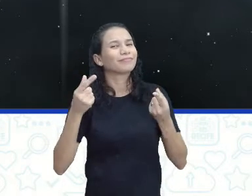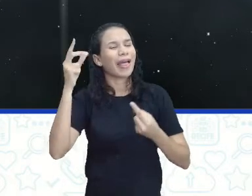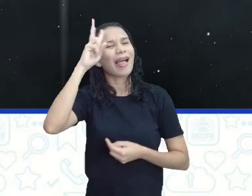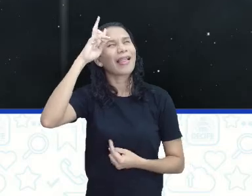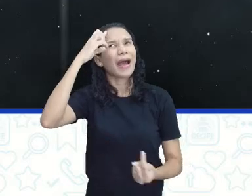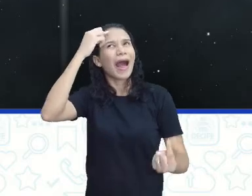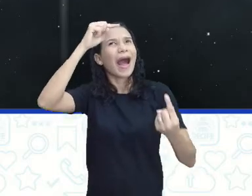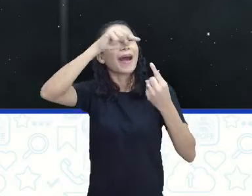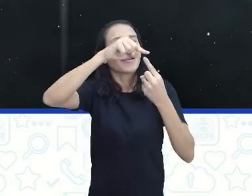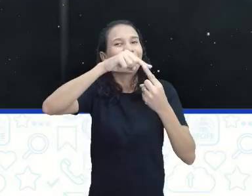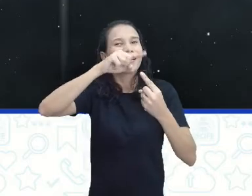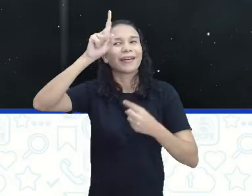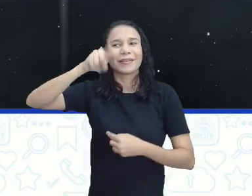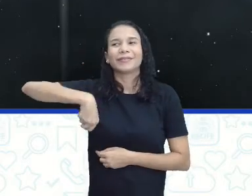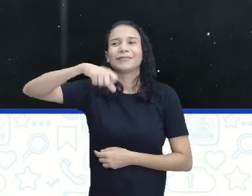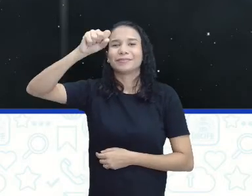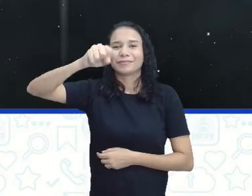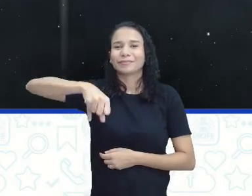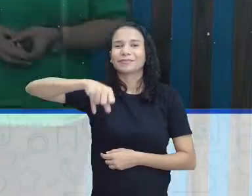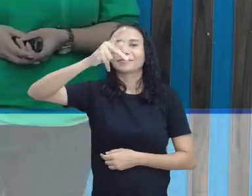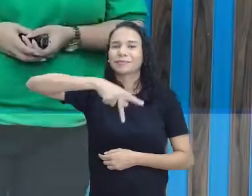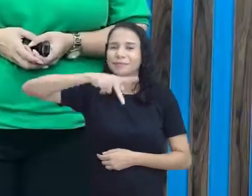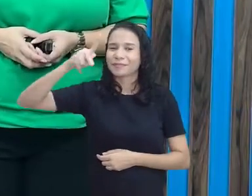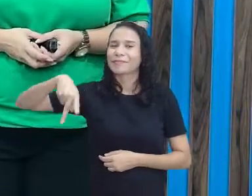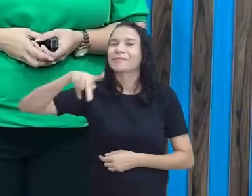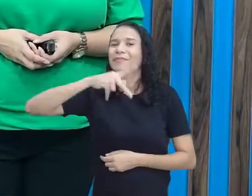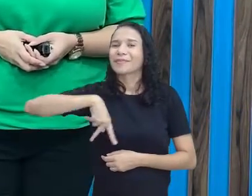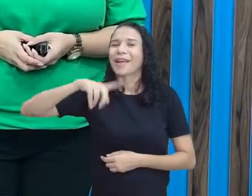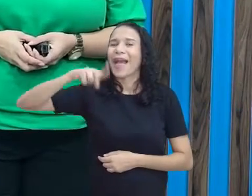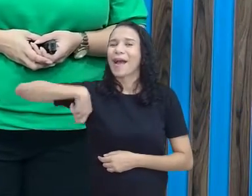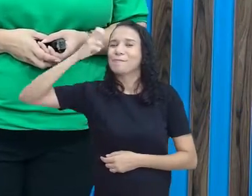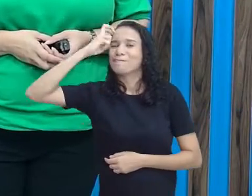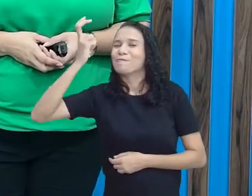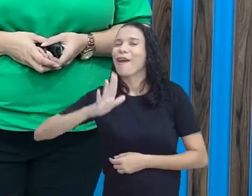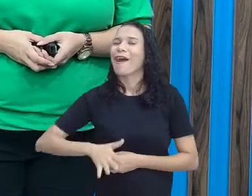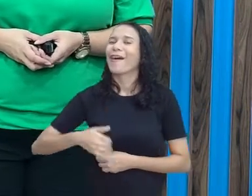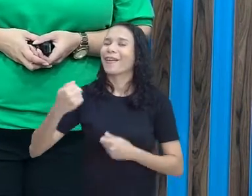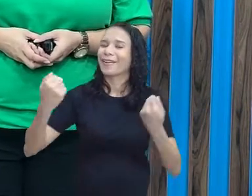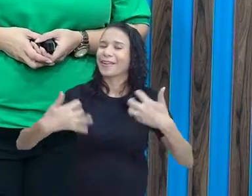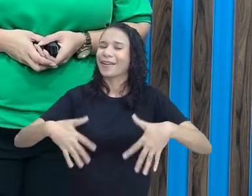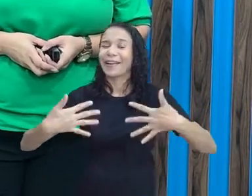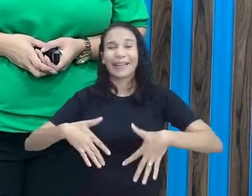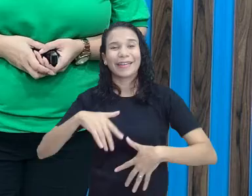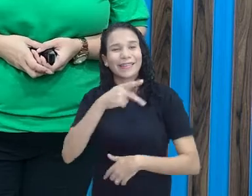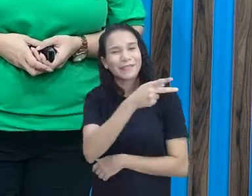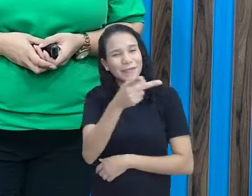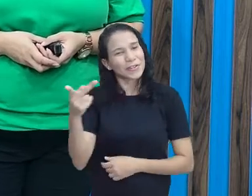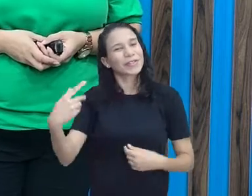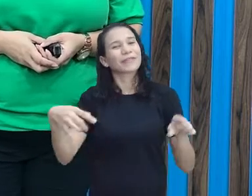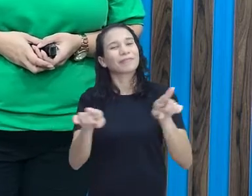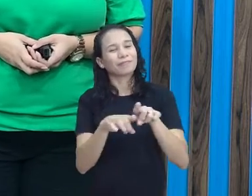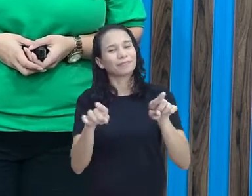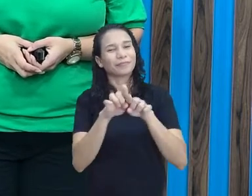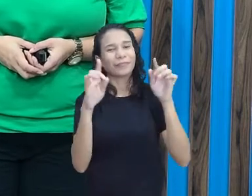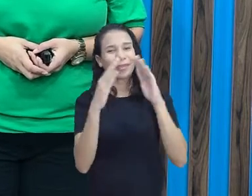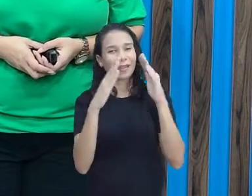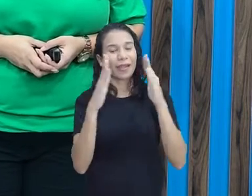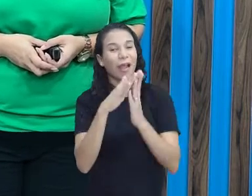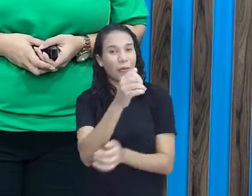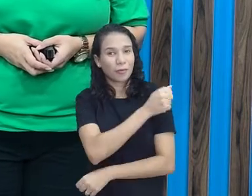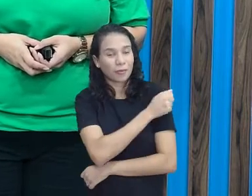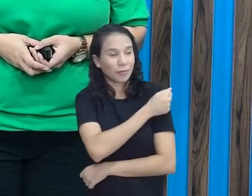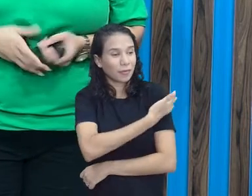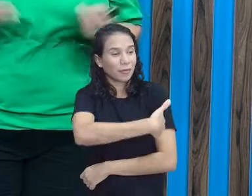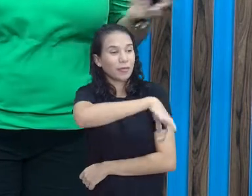é? Isso aí, professora Isabel. Olha, a professora Isabel é muito esperta, viu, minha gente? É igual vocês aí de casa, meus alunos do